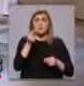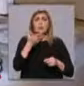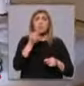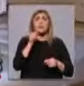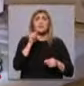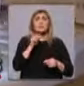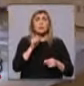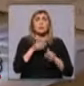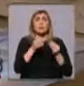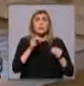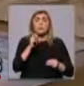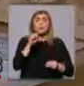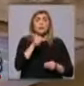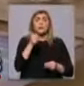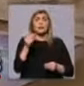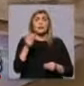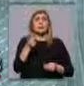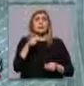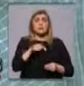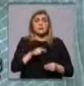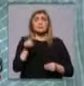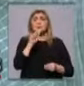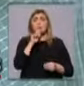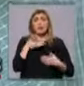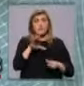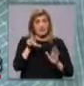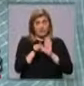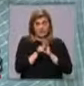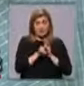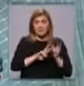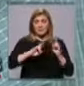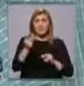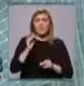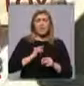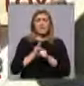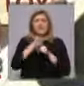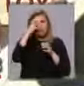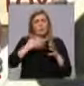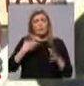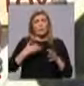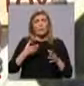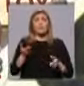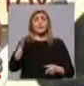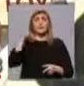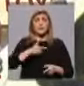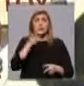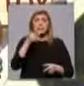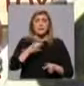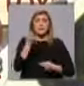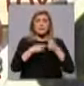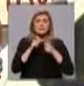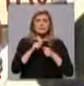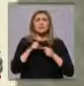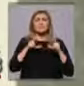dólares, cerca de 8.500 euros, permitidos por lei. Até as transferências de ordenados estão complicadas e a TAP deixou de vender bilhetes que não